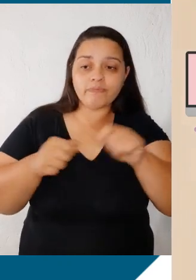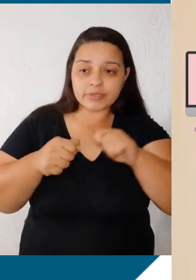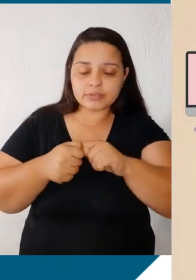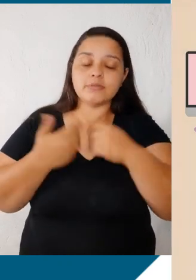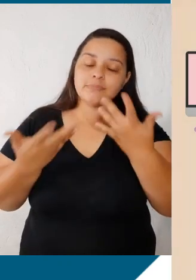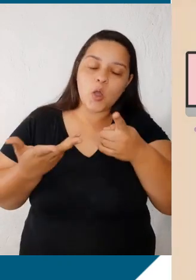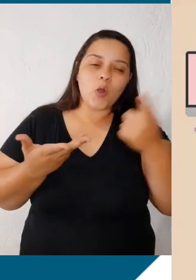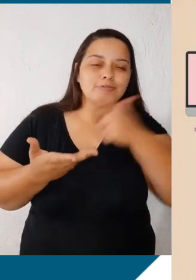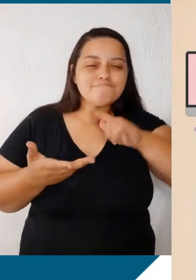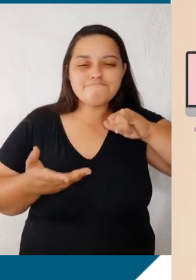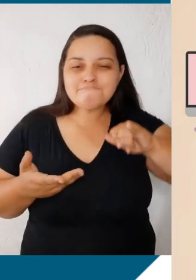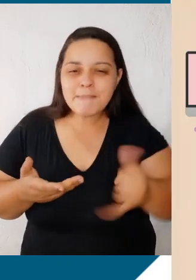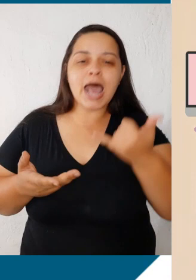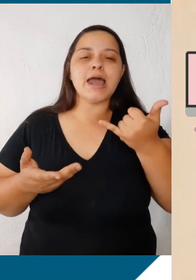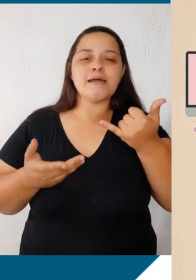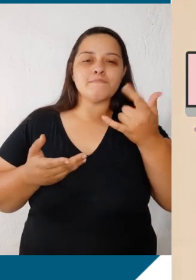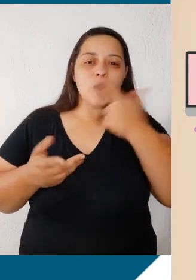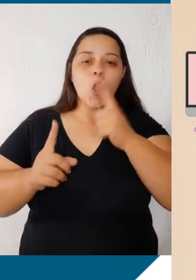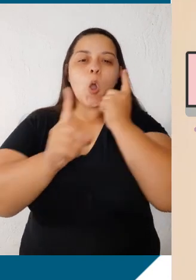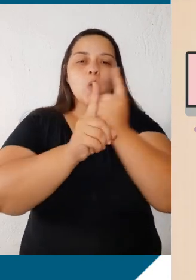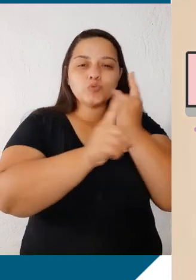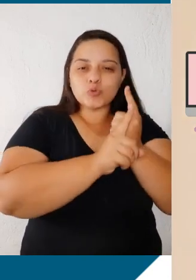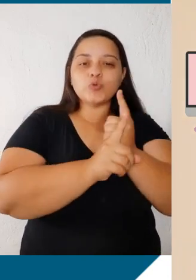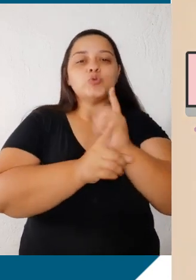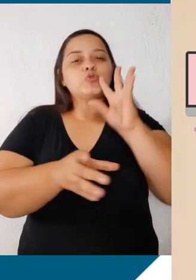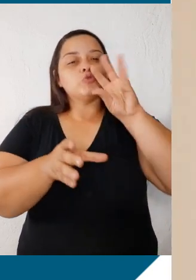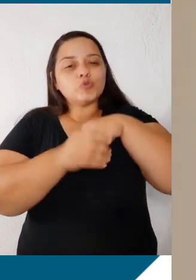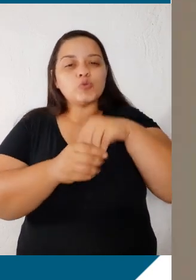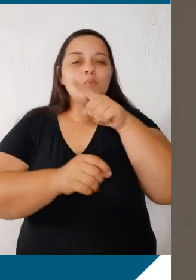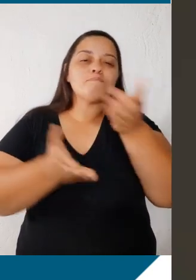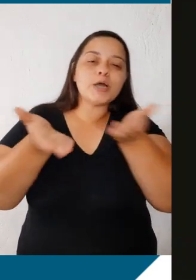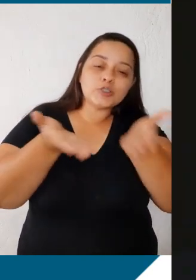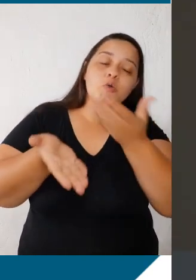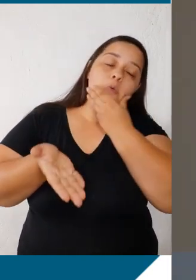aproveitar ao máximo os encontros com o mediador ou a mediadora.